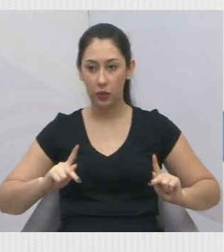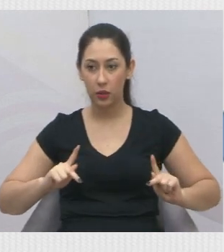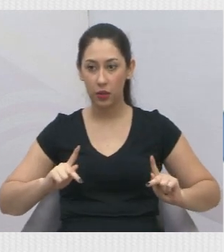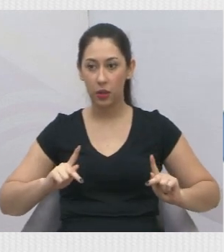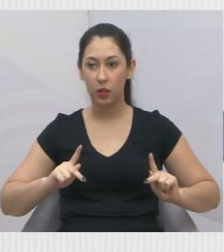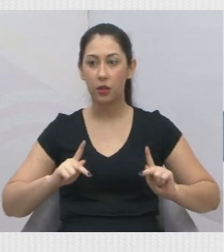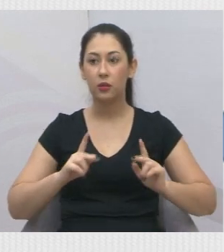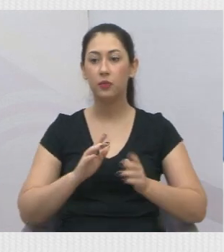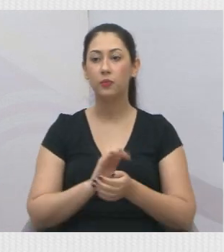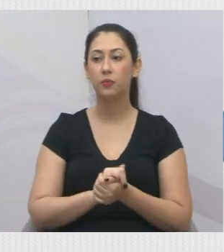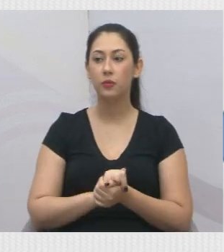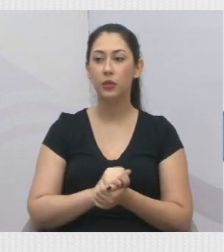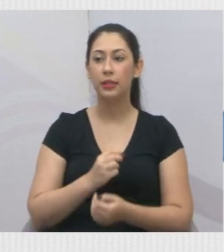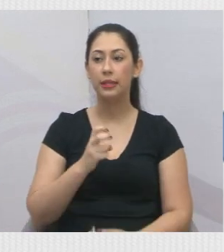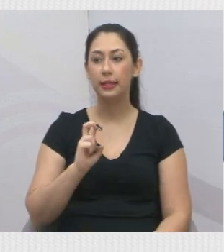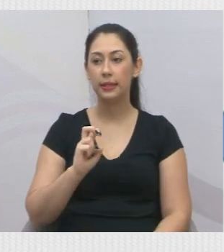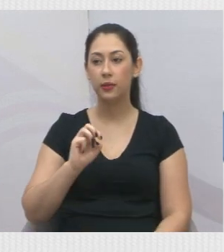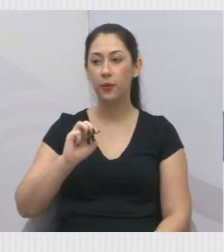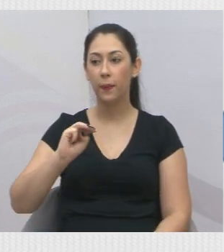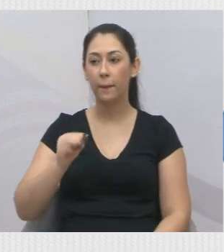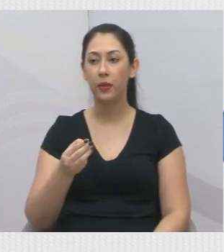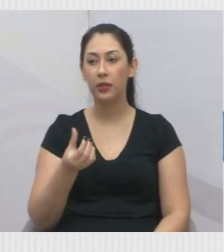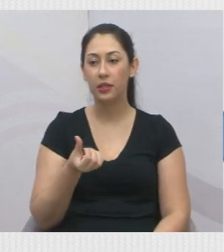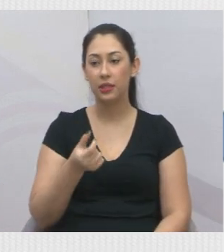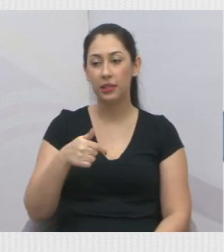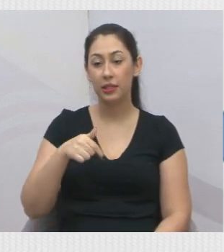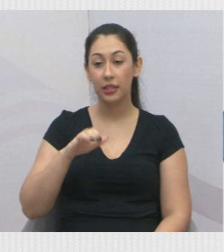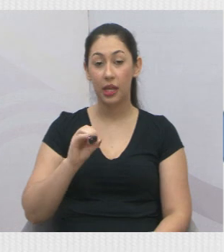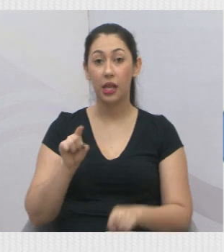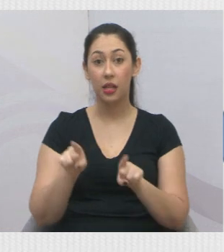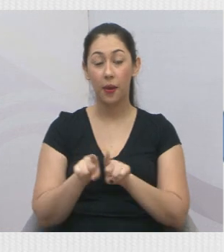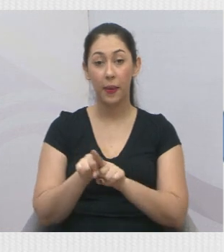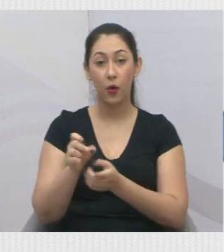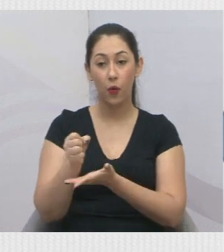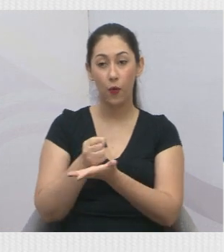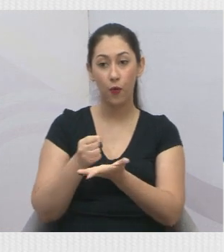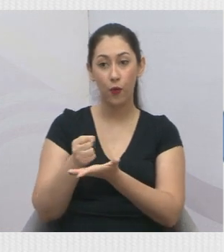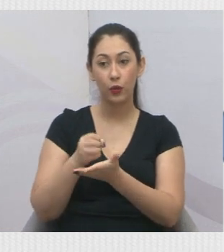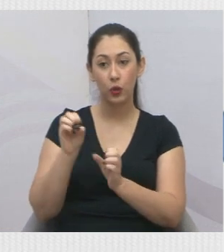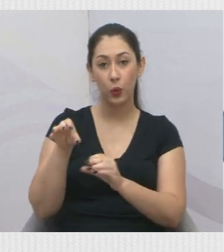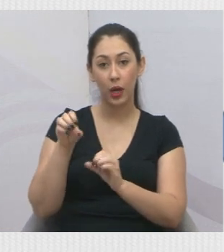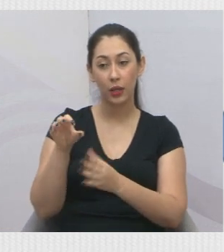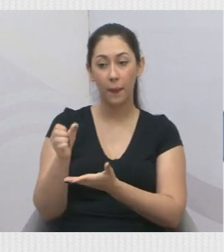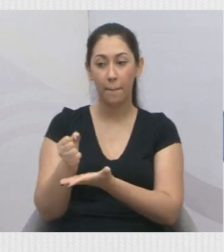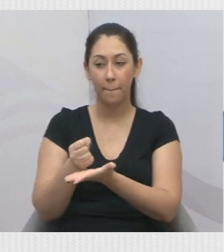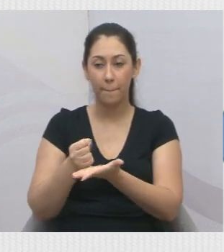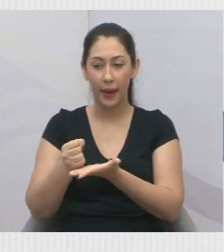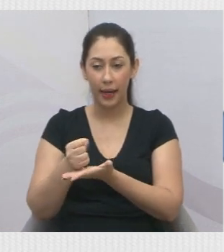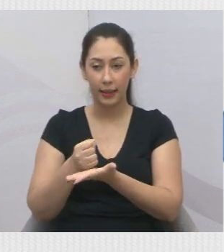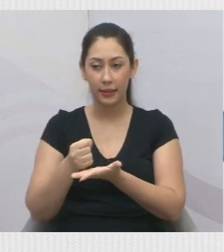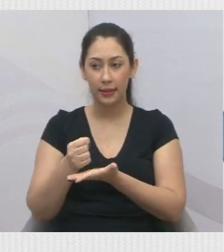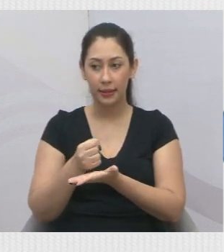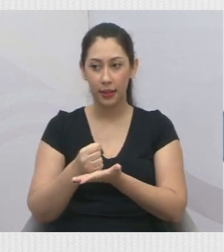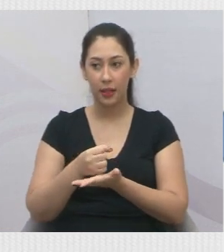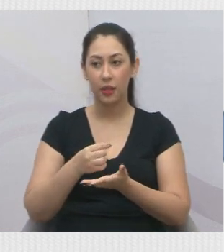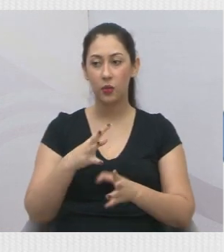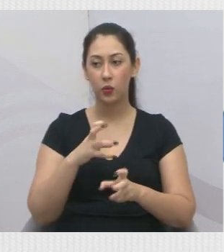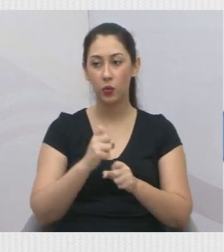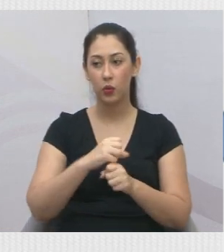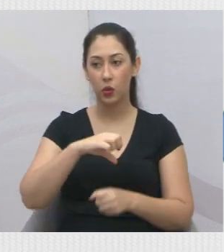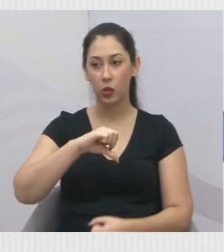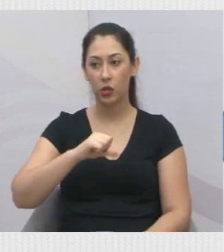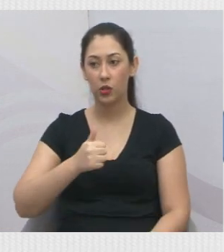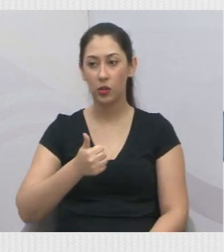R$ 5.670.000, Fundeb, no montante de R$ 91.046.000.